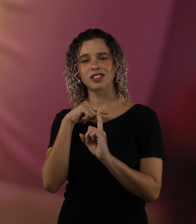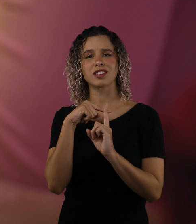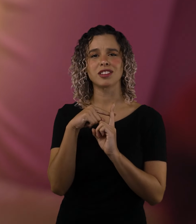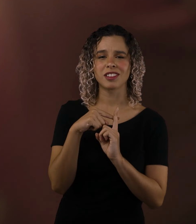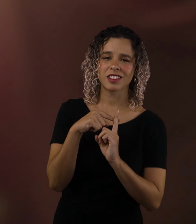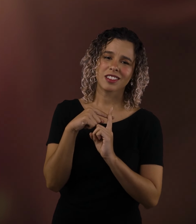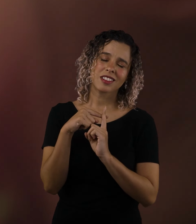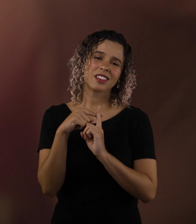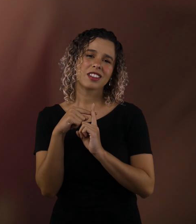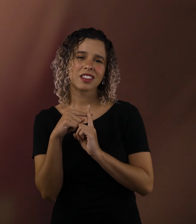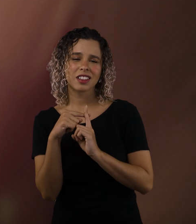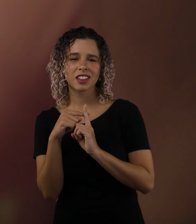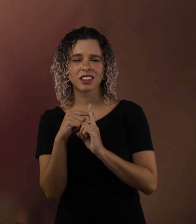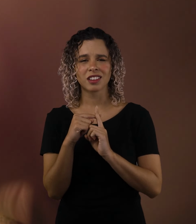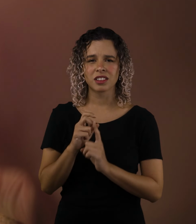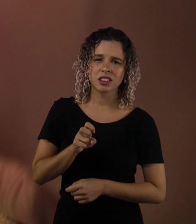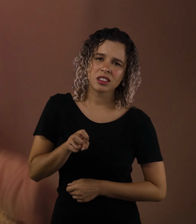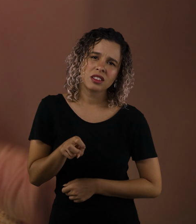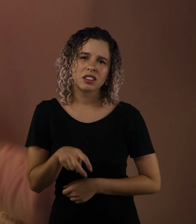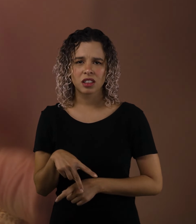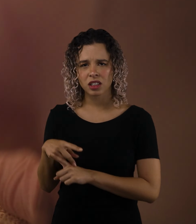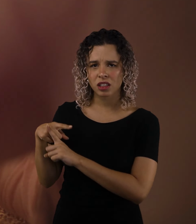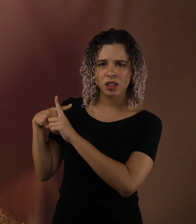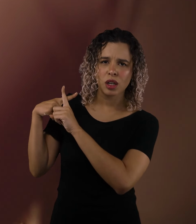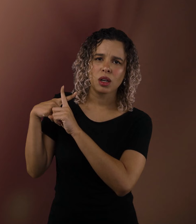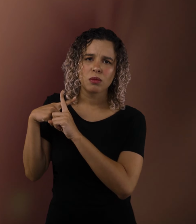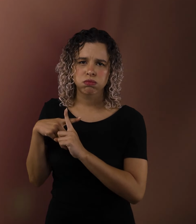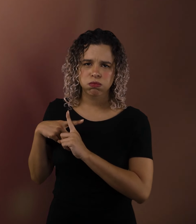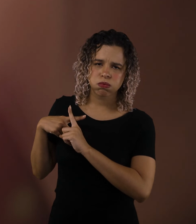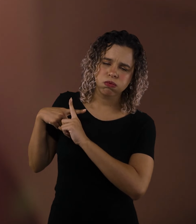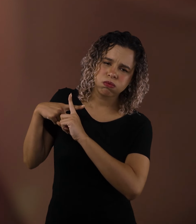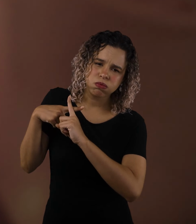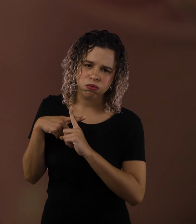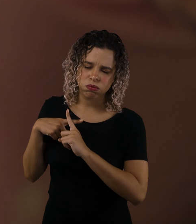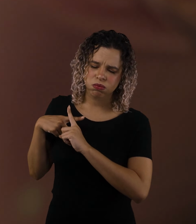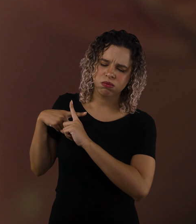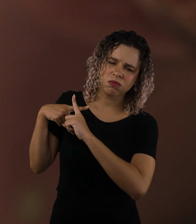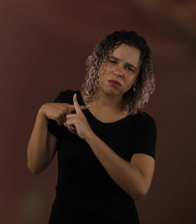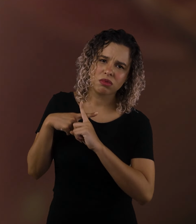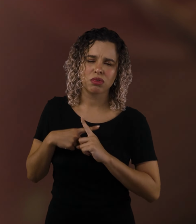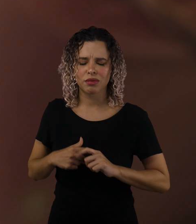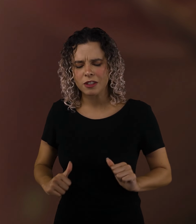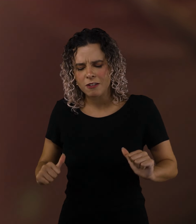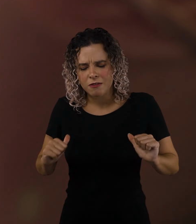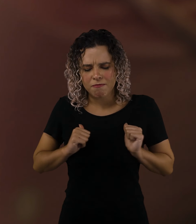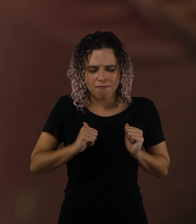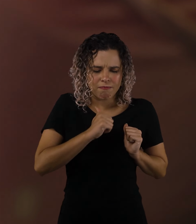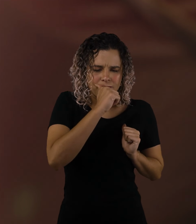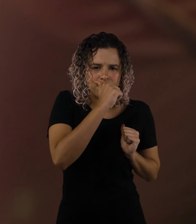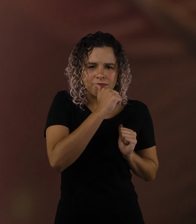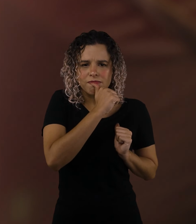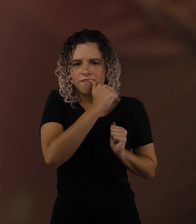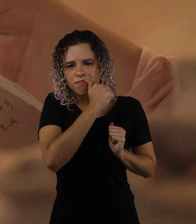e leio. I'll draw this cross of self-denial. Se